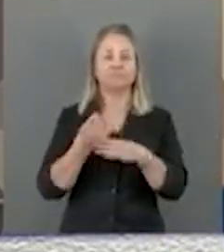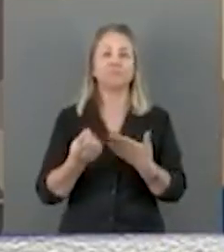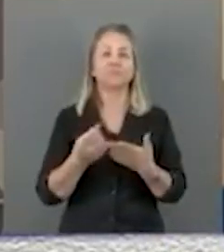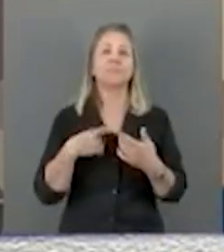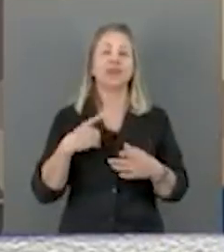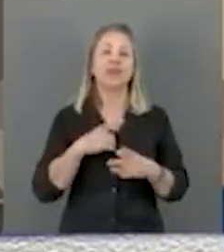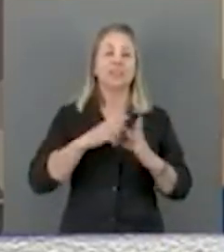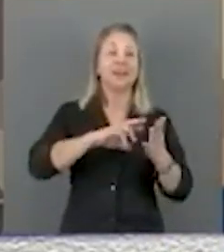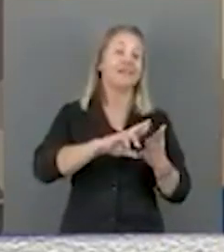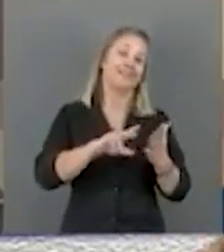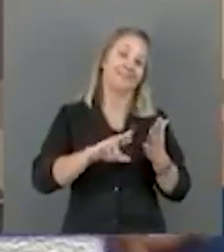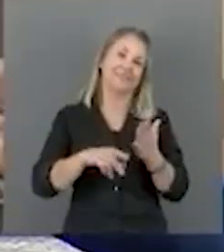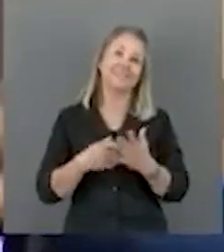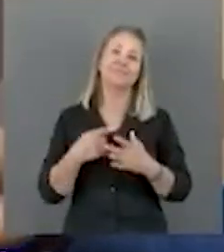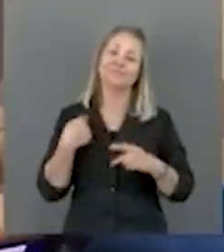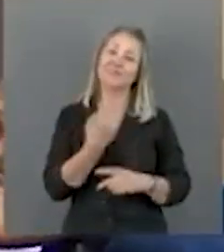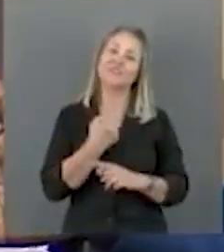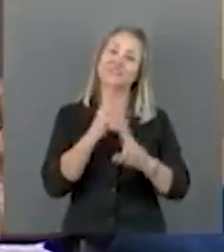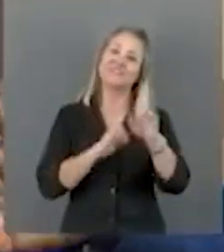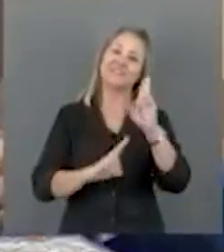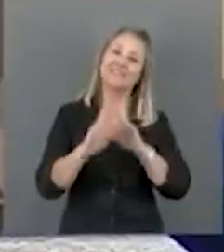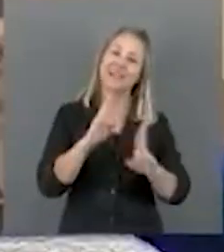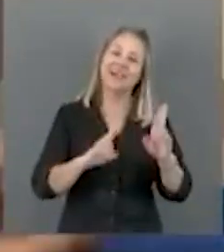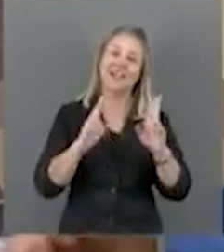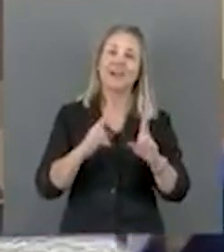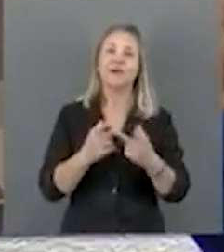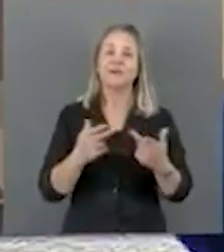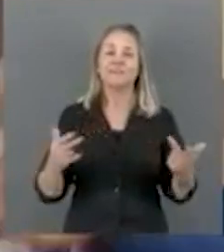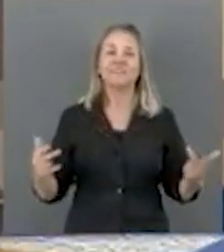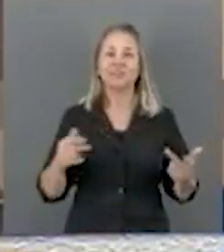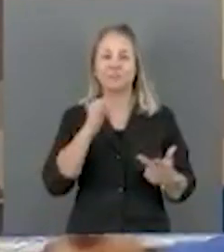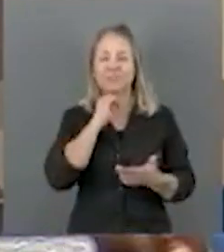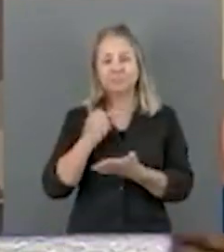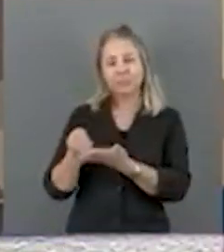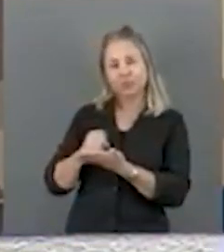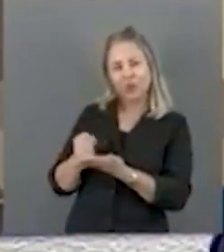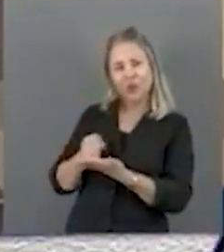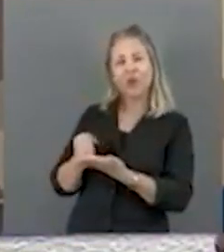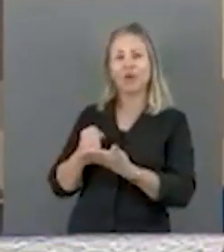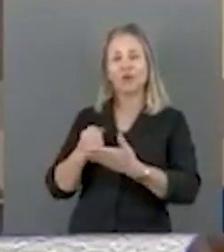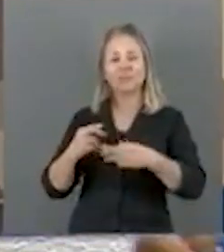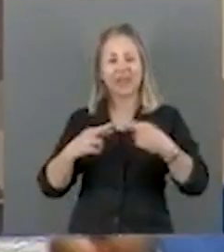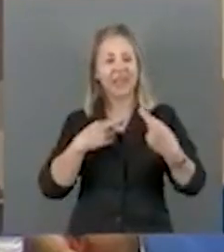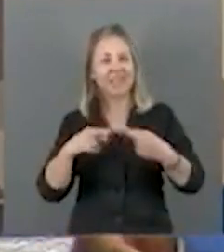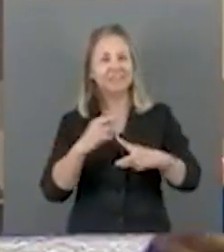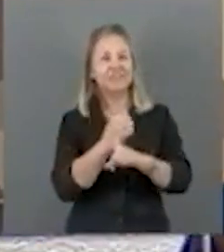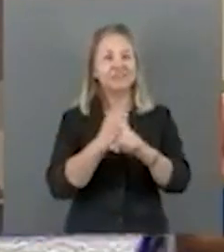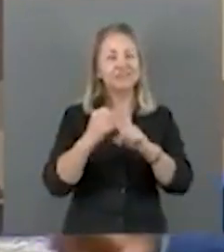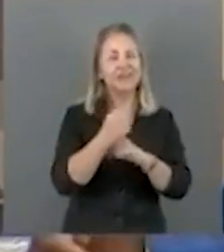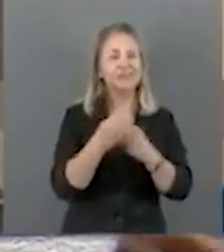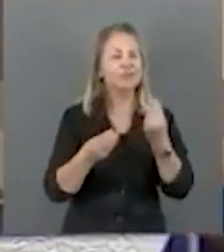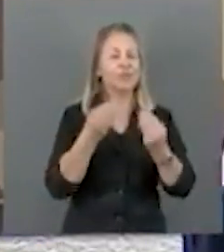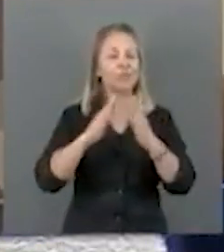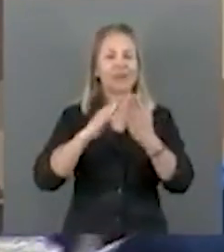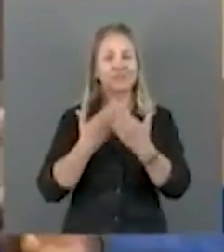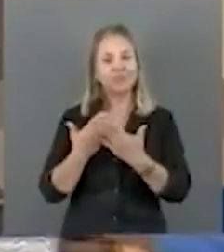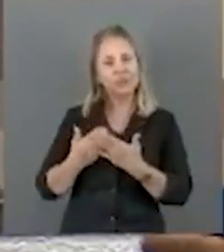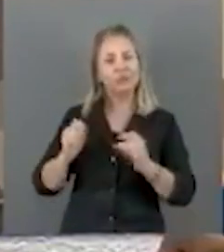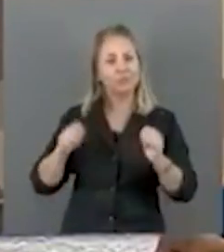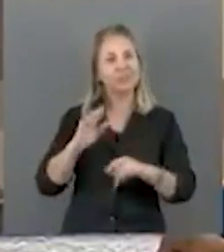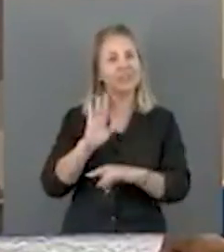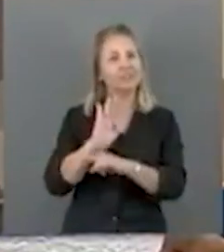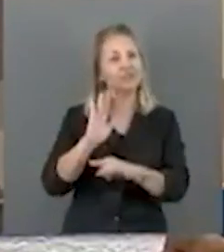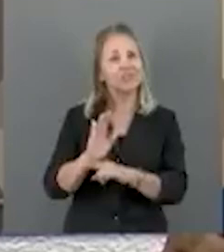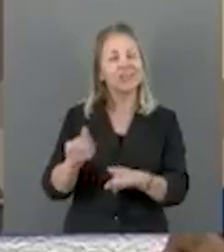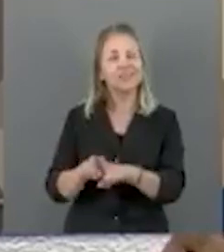digital, para a gente lidar, inclusive, com essas questões ligadas aos jogos, uso de redes sociais, como é que as escolas podem ajudar nisso, conversando muito com o